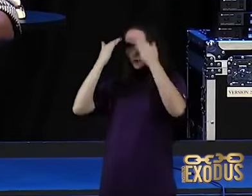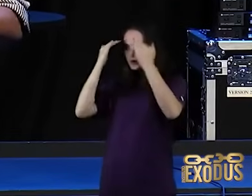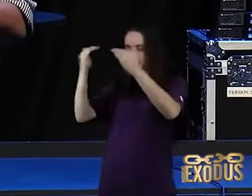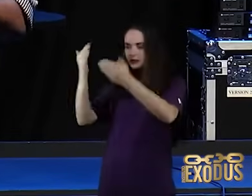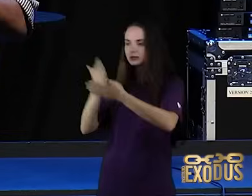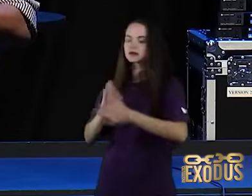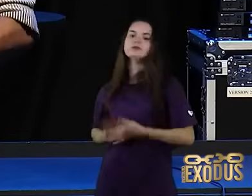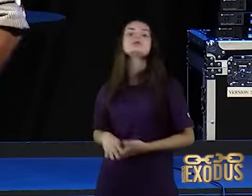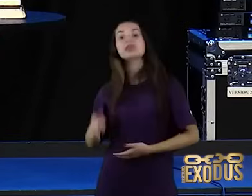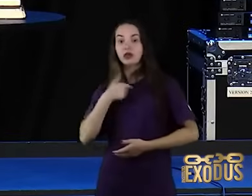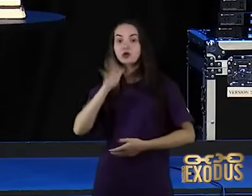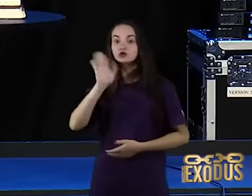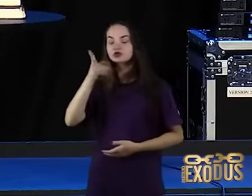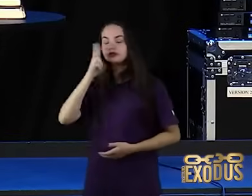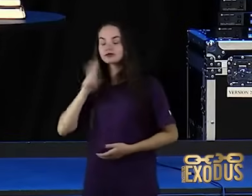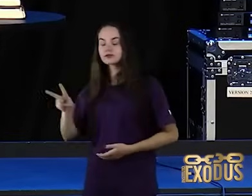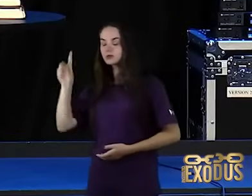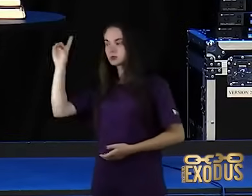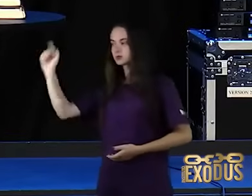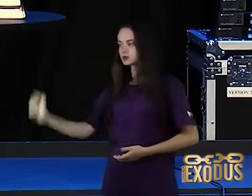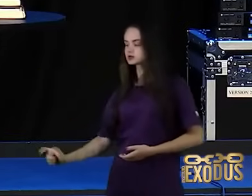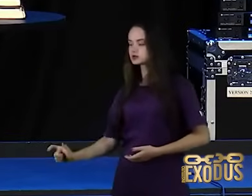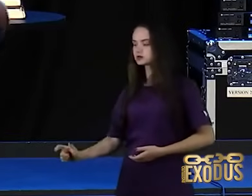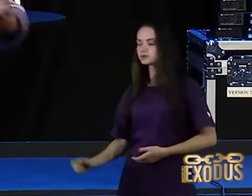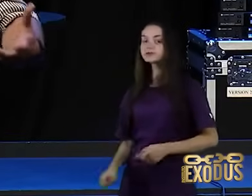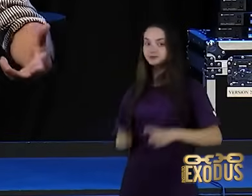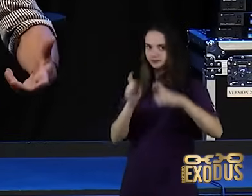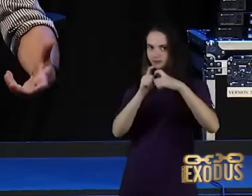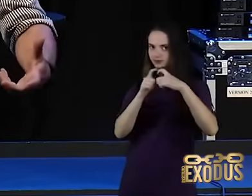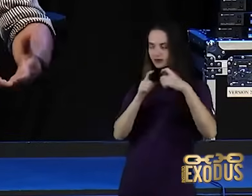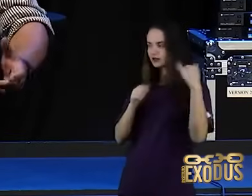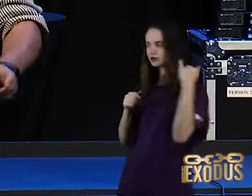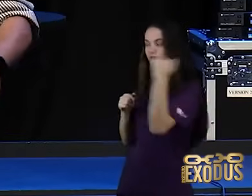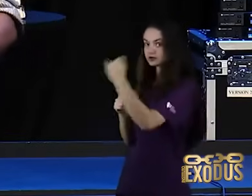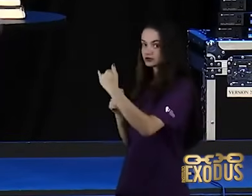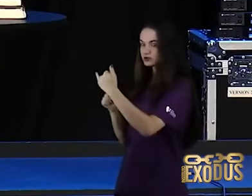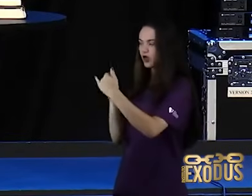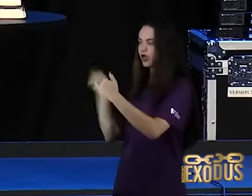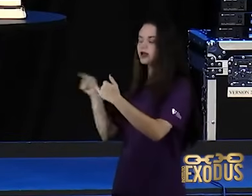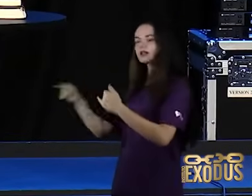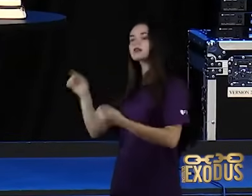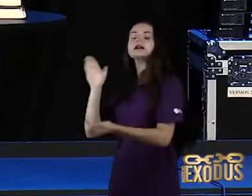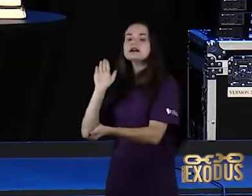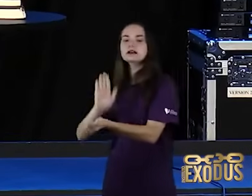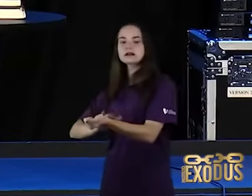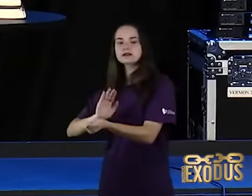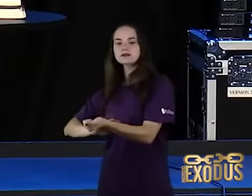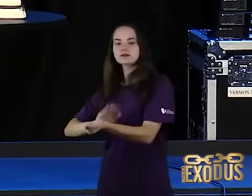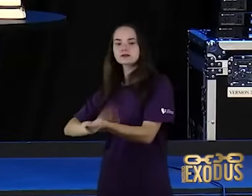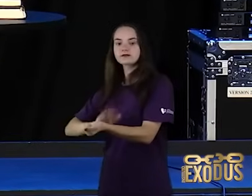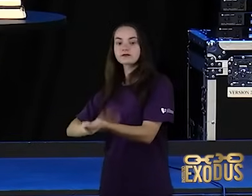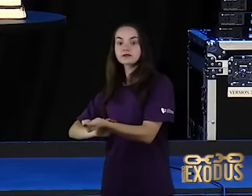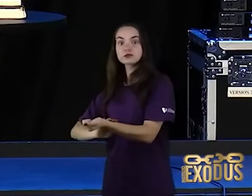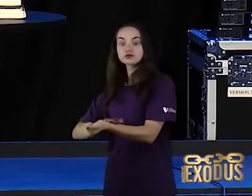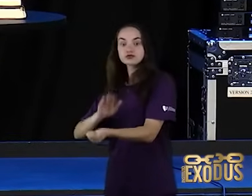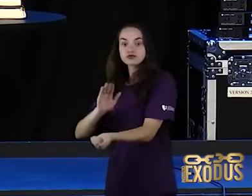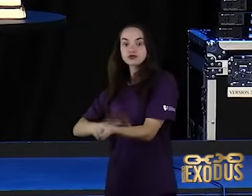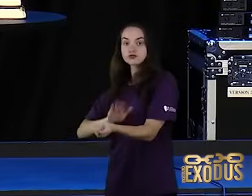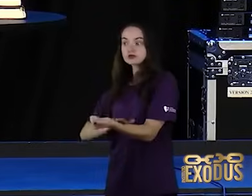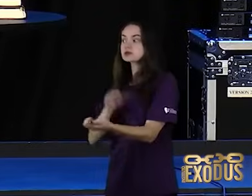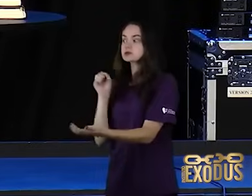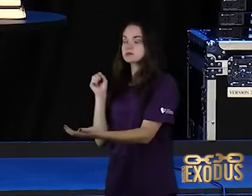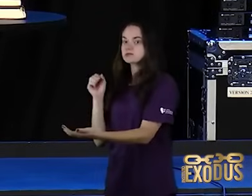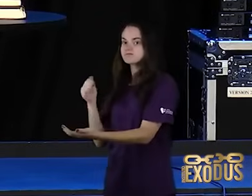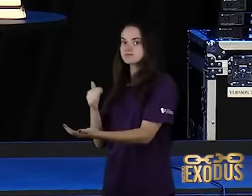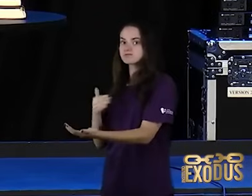ele e falou para ele assim pessoa num vício o vício logicamente tava matando ele